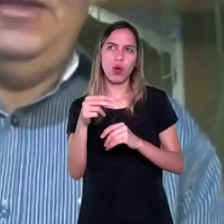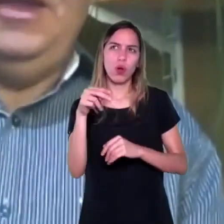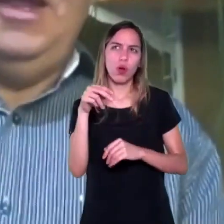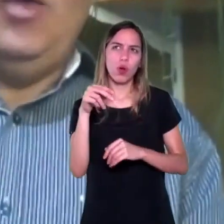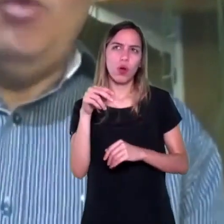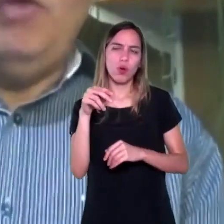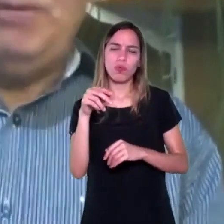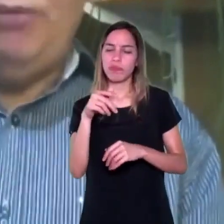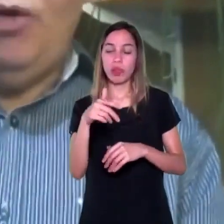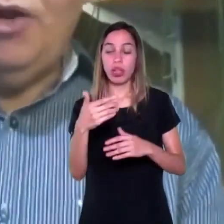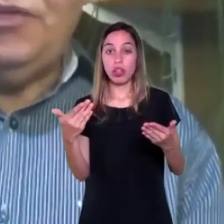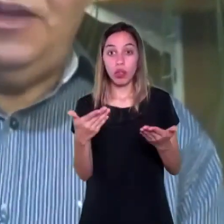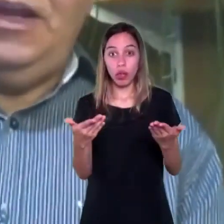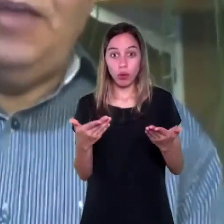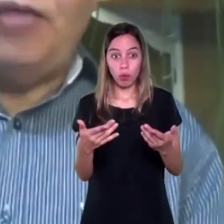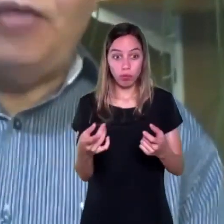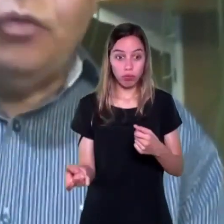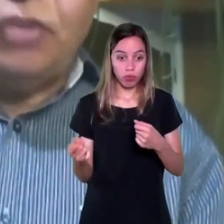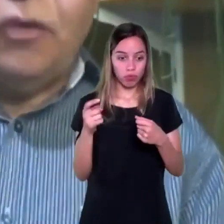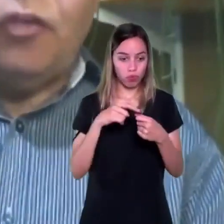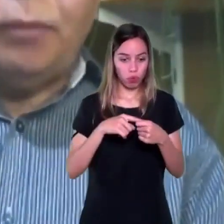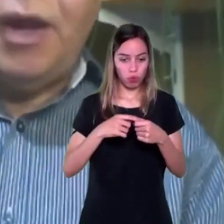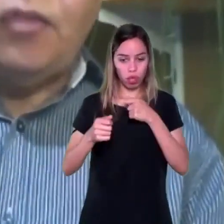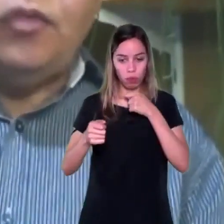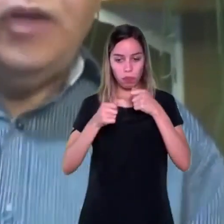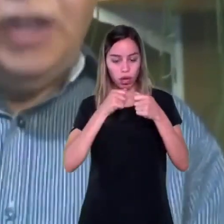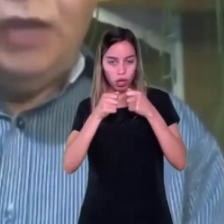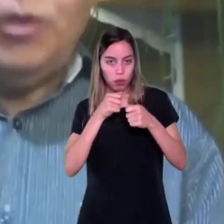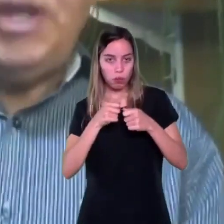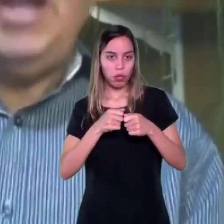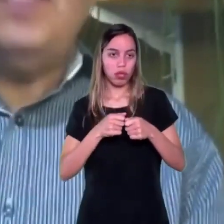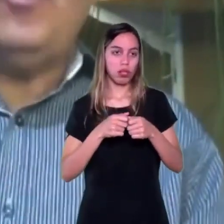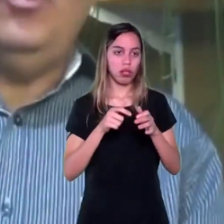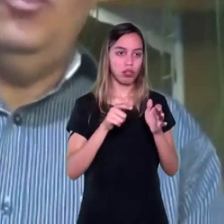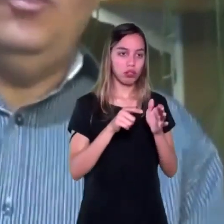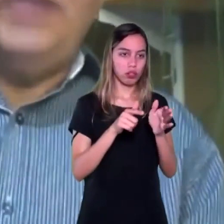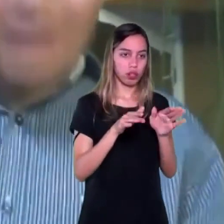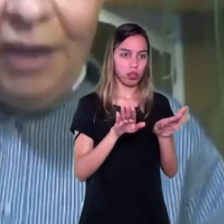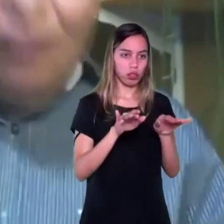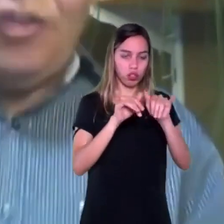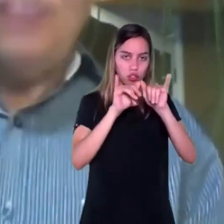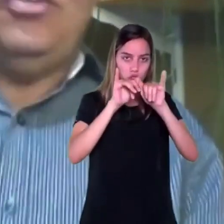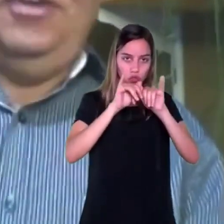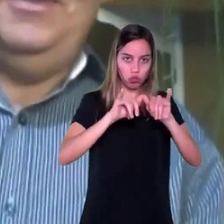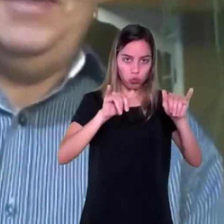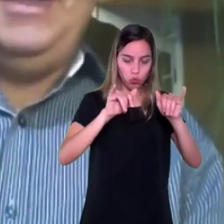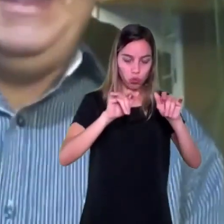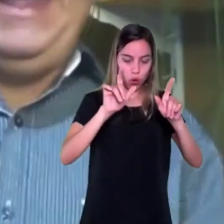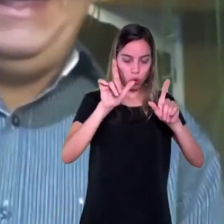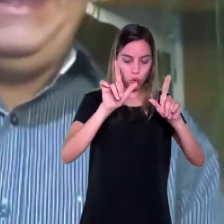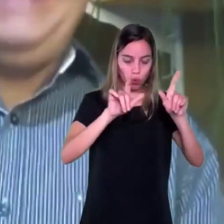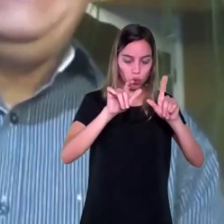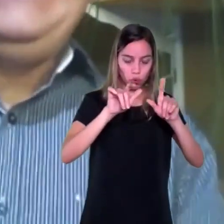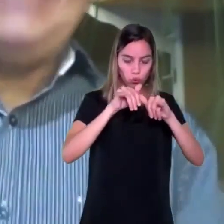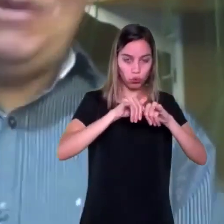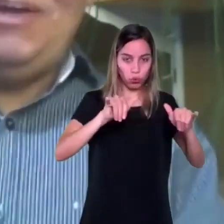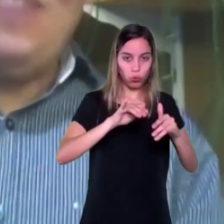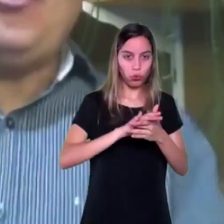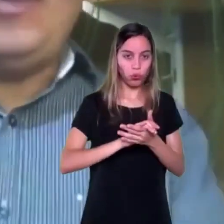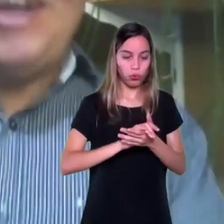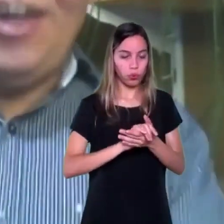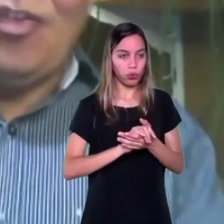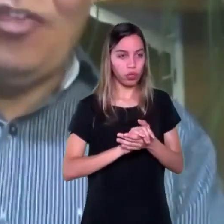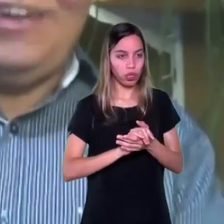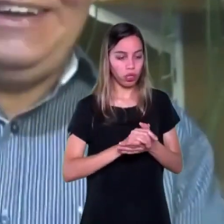voltei, né? Como repórter e redator do Jornal Espaço, eu criei essa coluna que existe, né? Chama